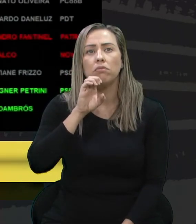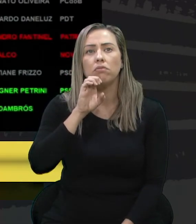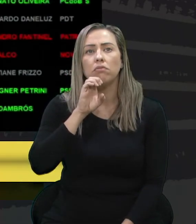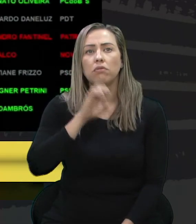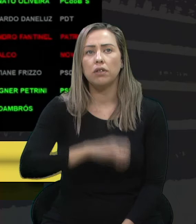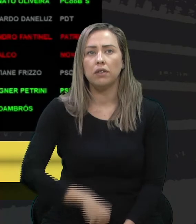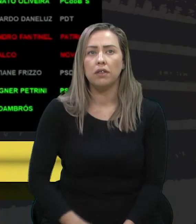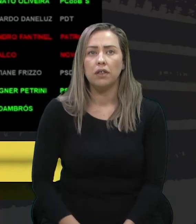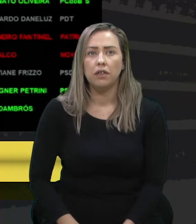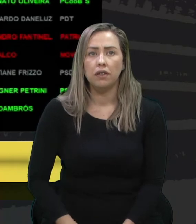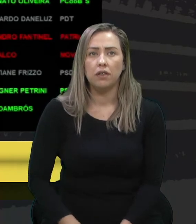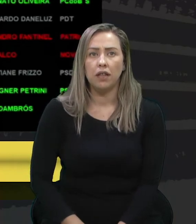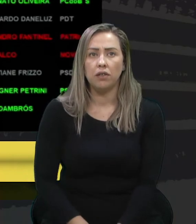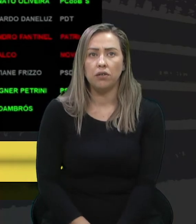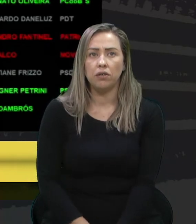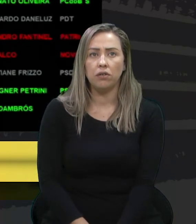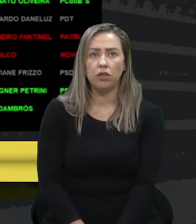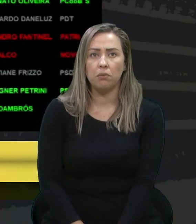Não.